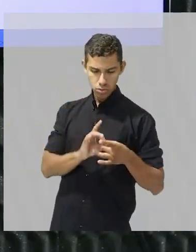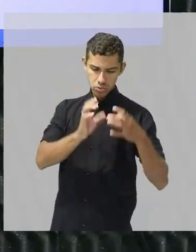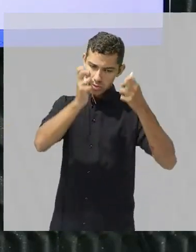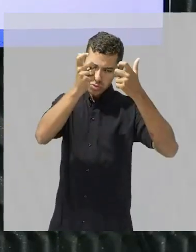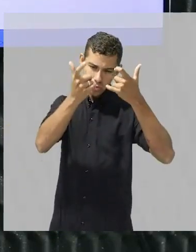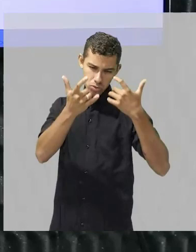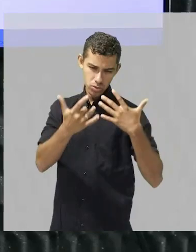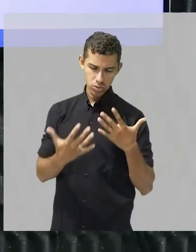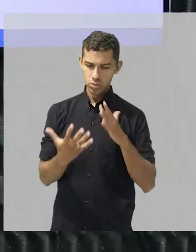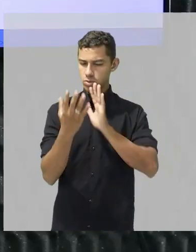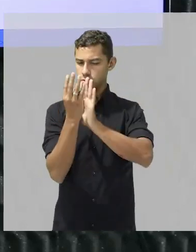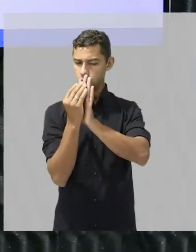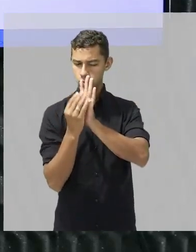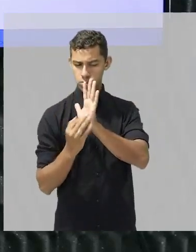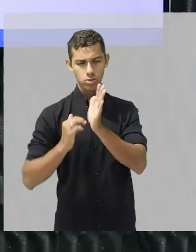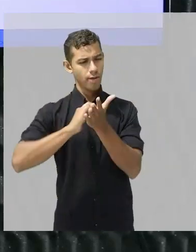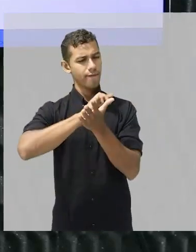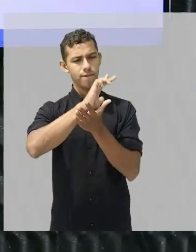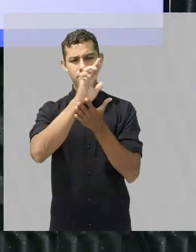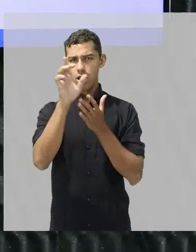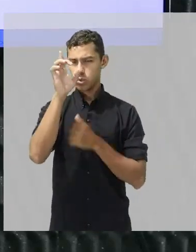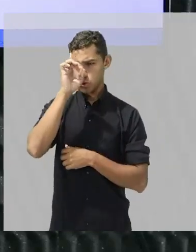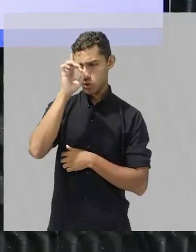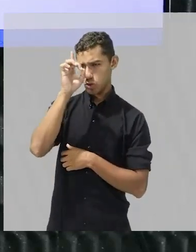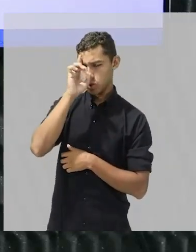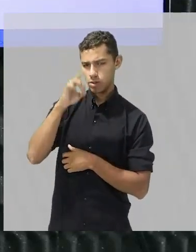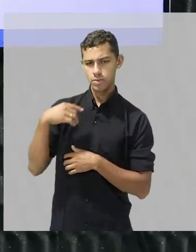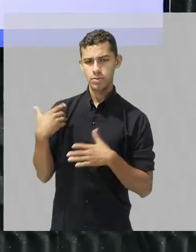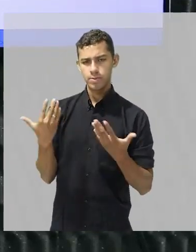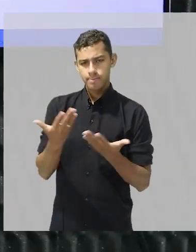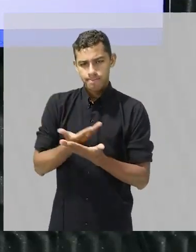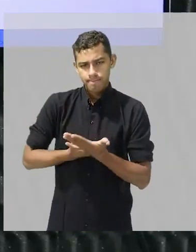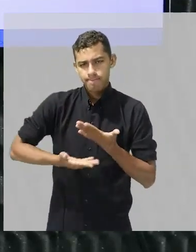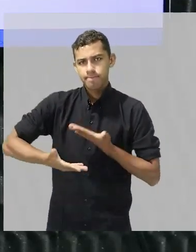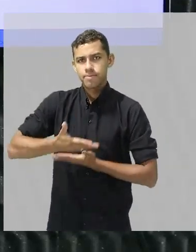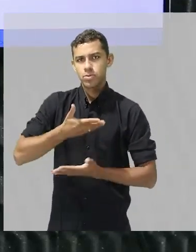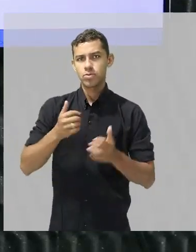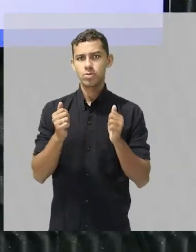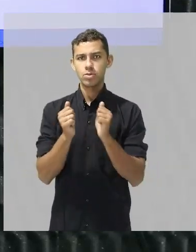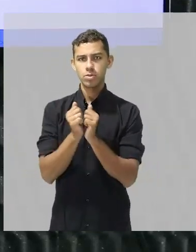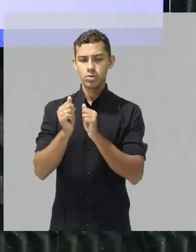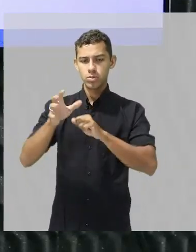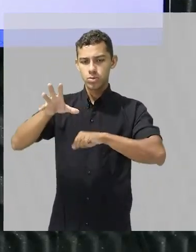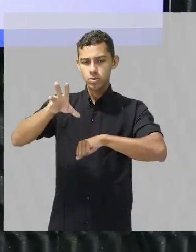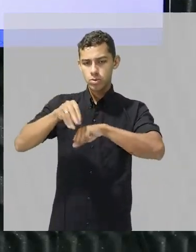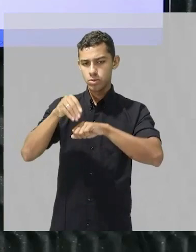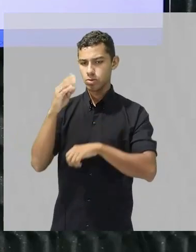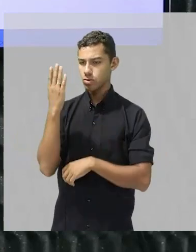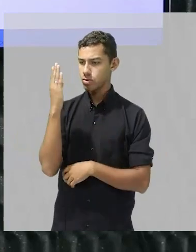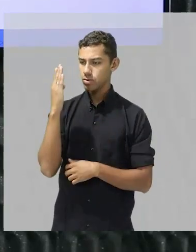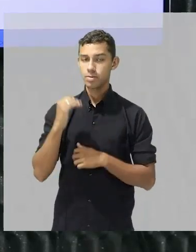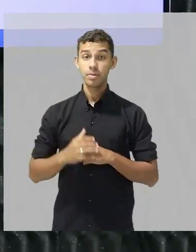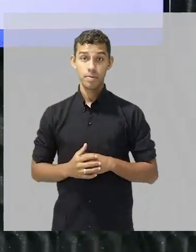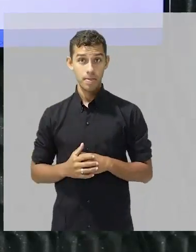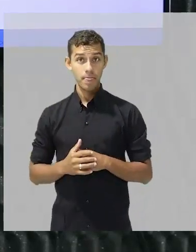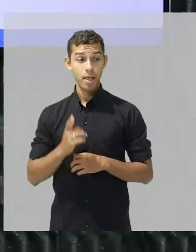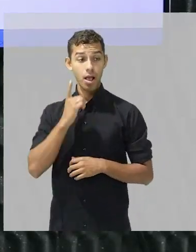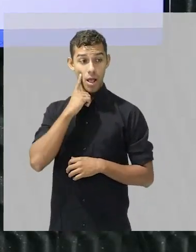traz várias situações do cotidiano, tá? Que envolve aí conhecimento de biologia. Essa questão